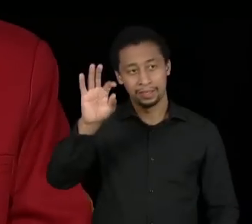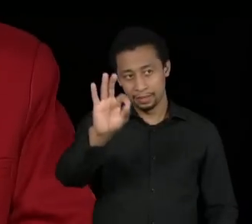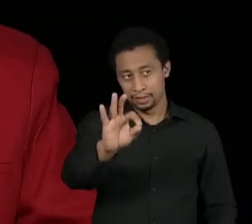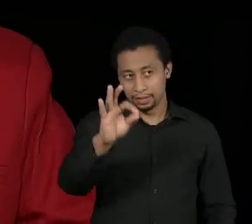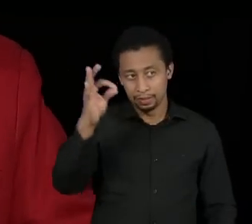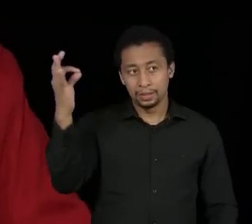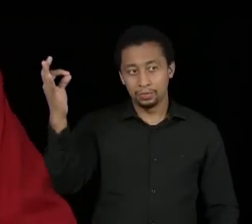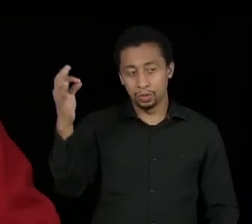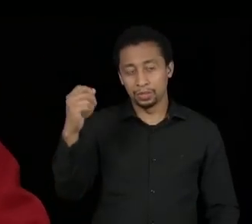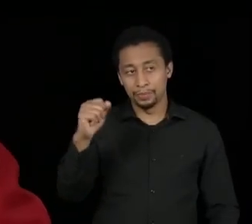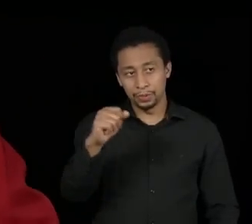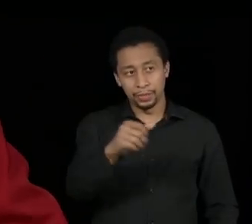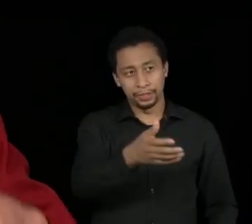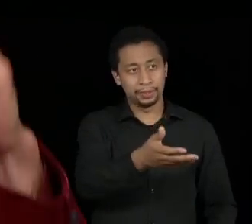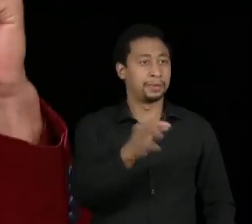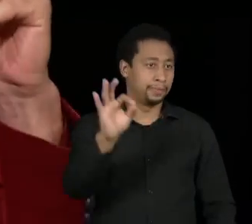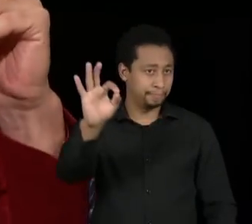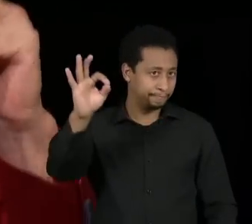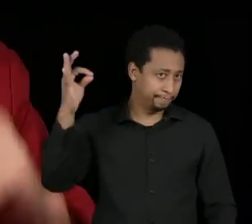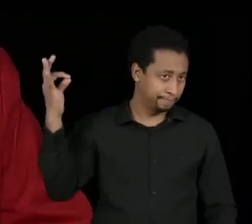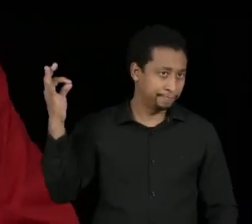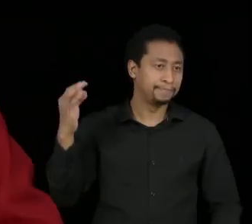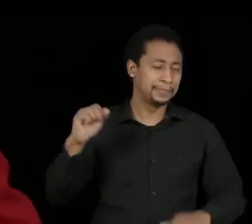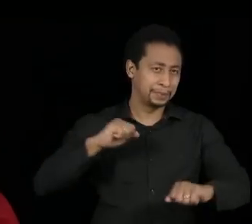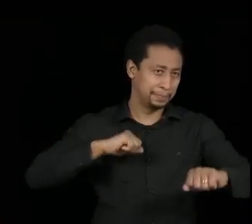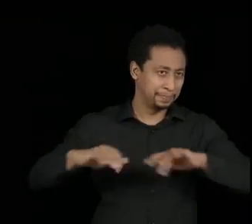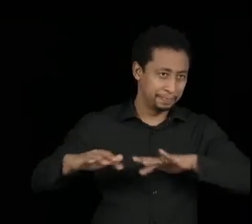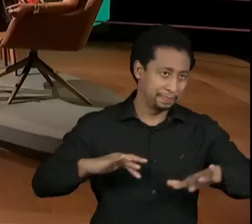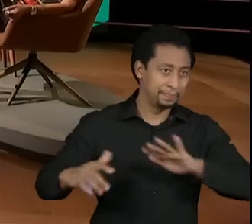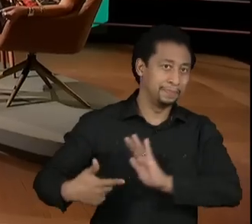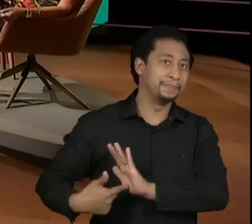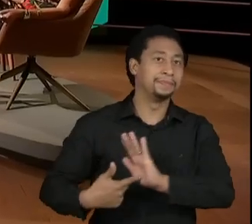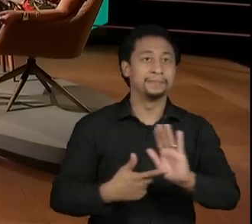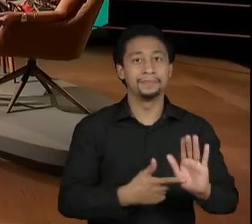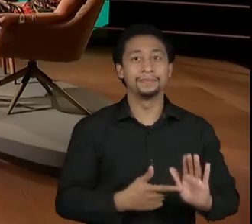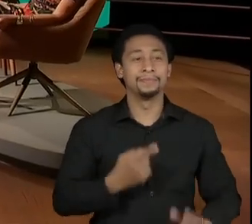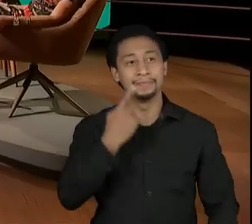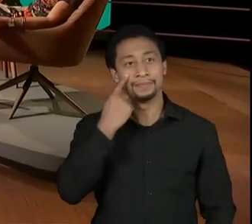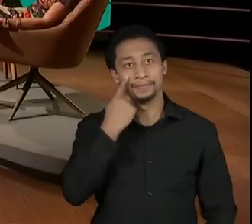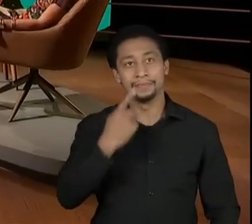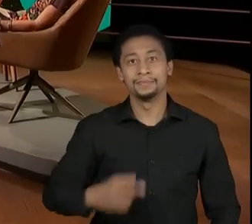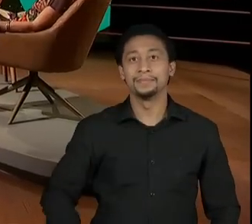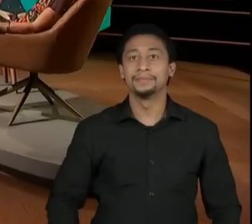época bem agitada. Olha só a matéria que a gente preparou sobre isso.